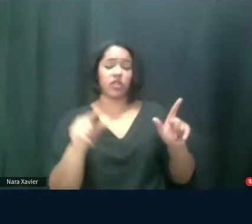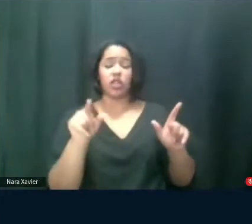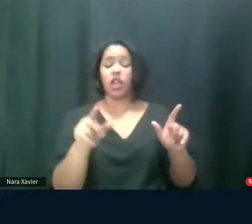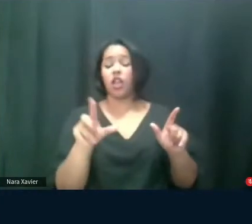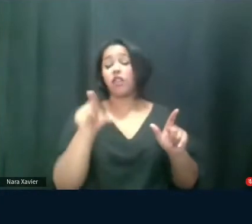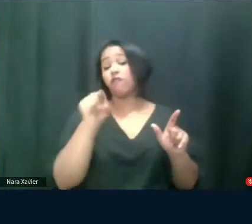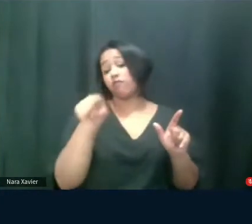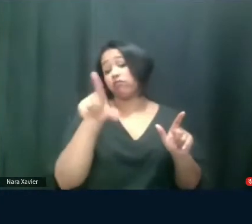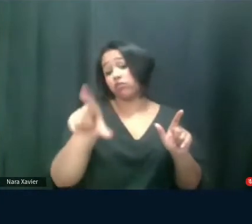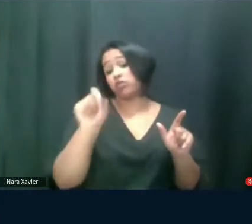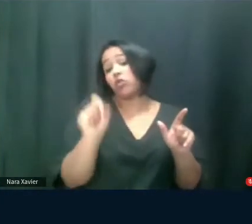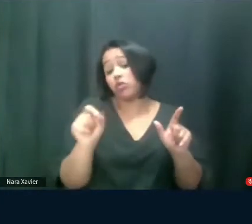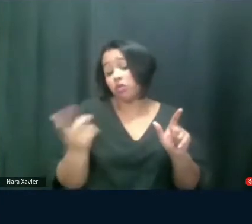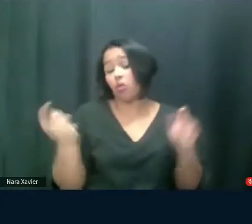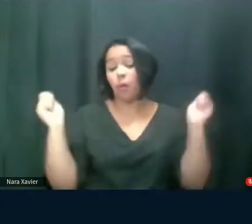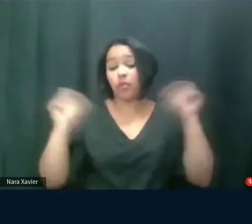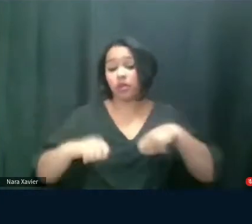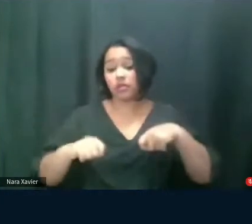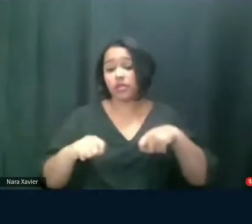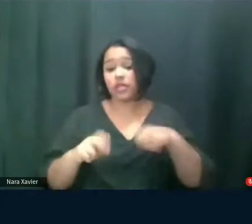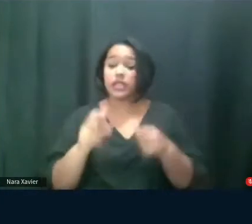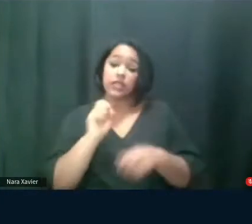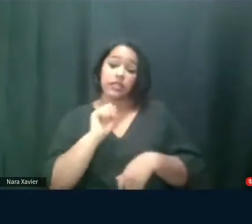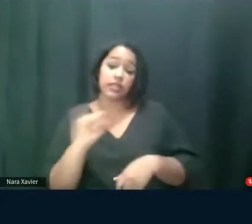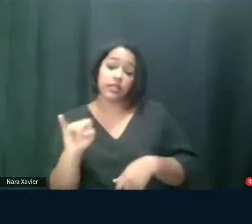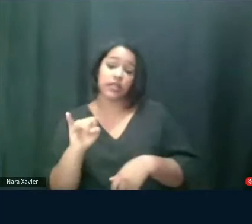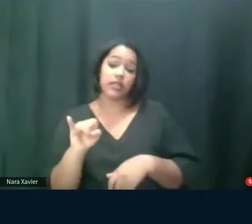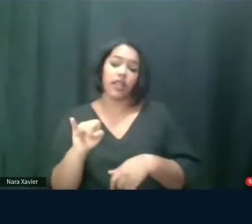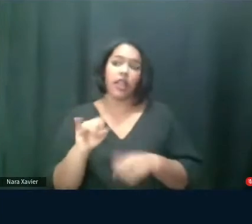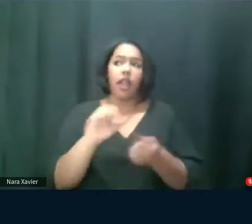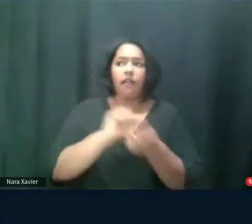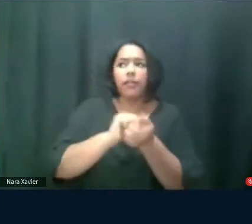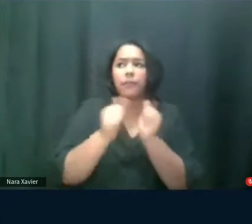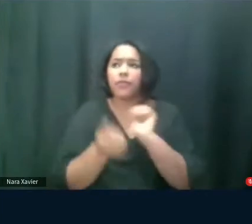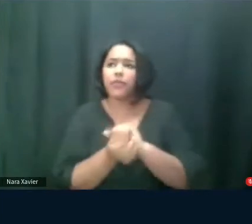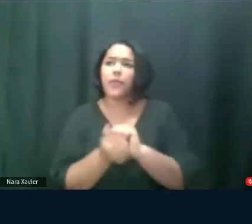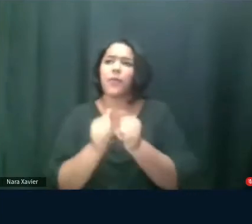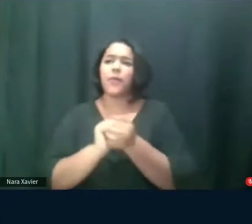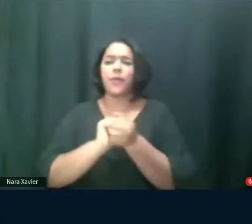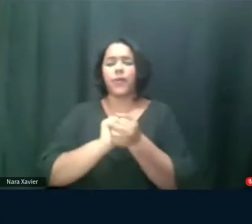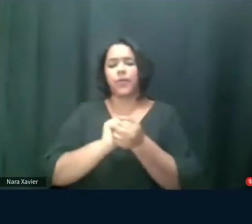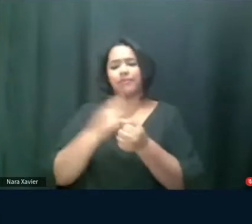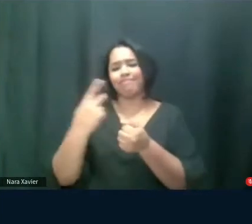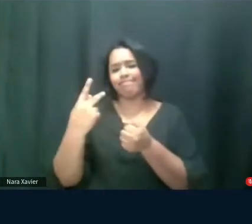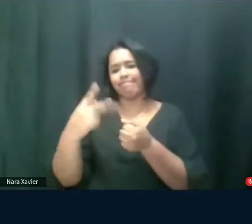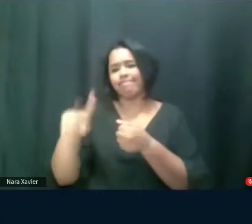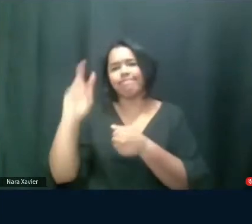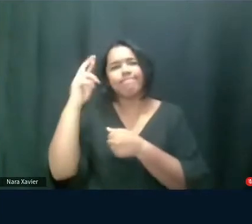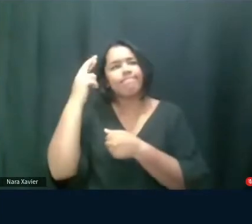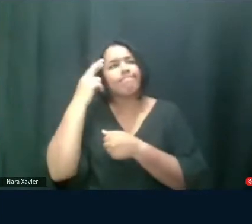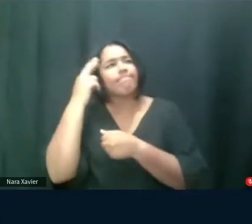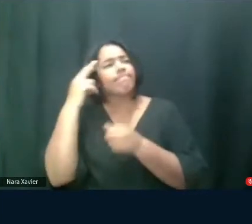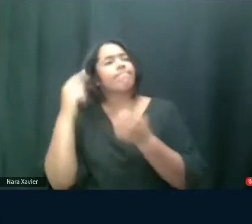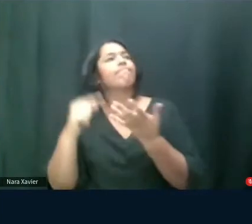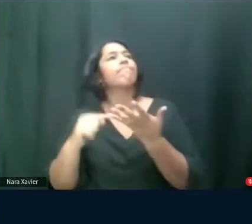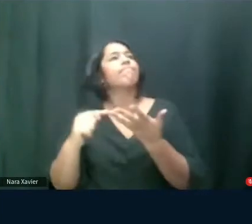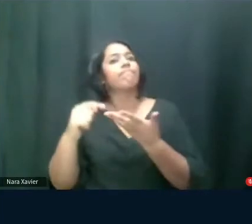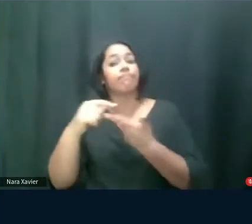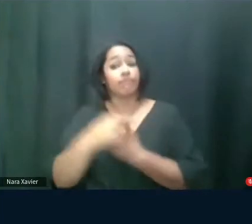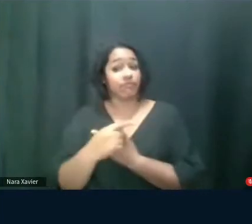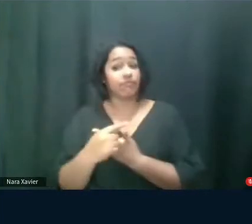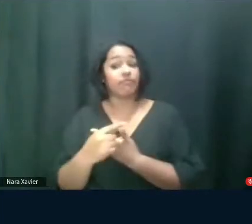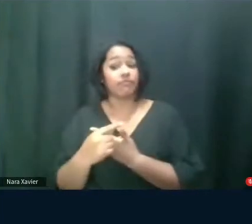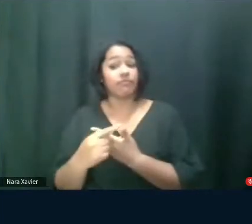da abordagem por competência, mesmo se você adaptou ela às suas reflexões e aos pontos que você